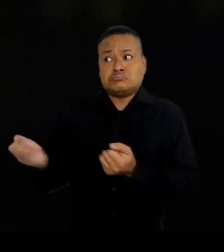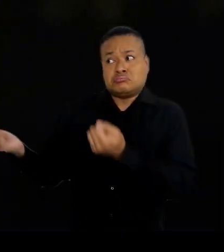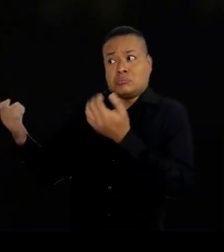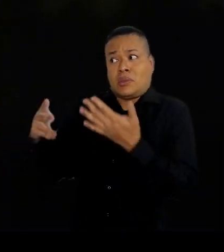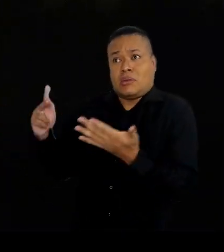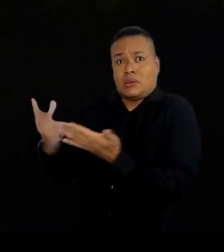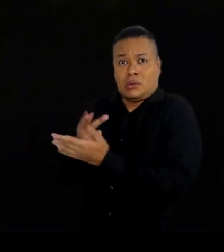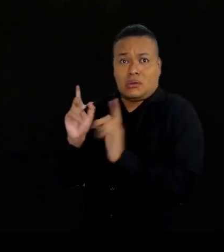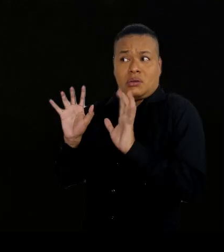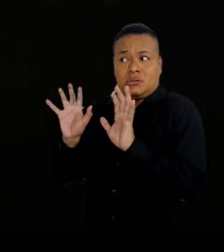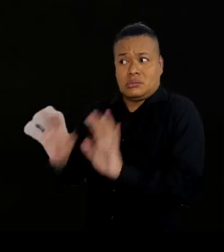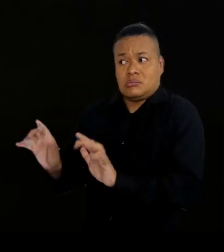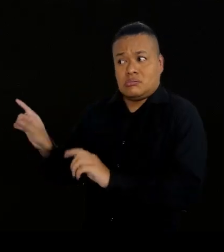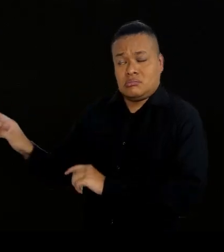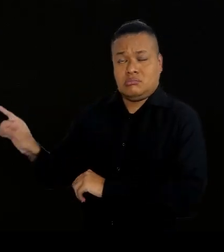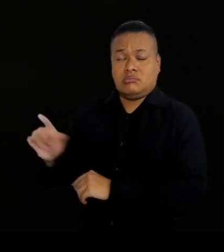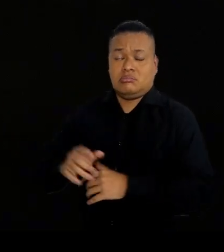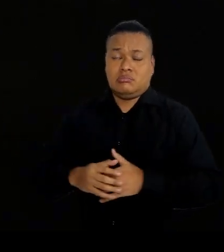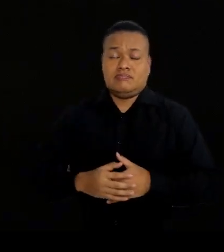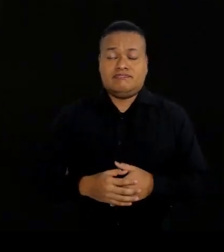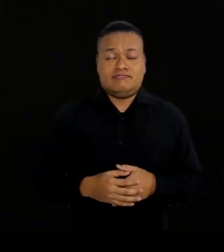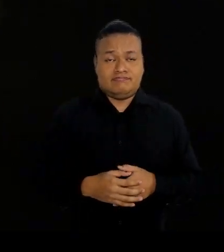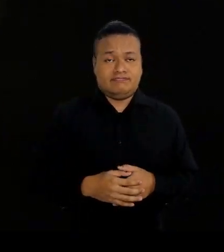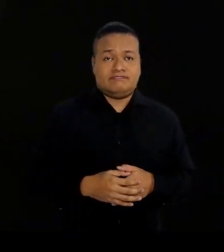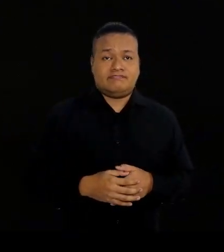Contam que foi assim.